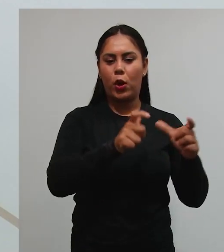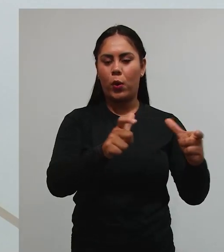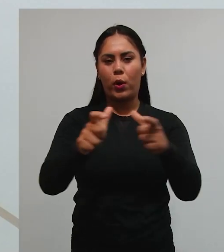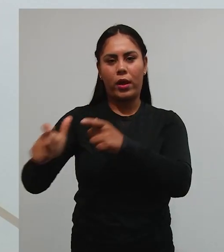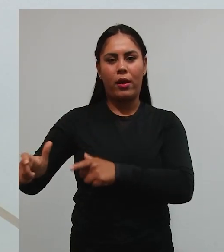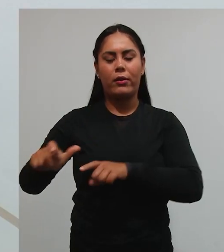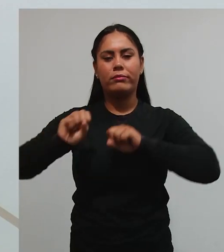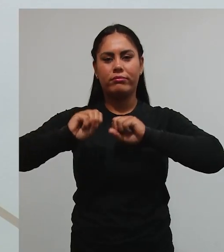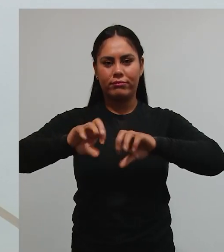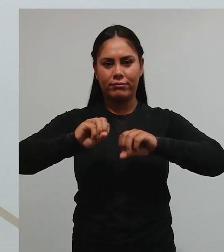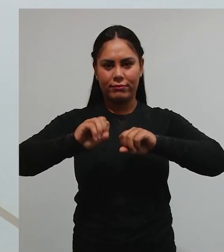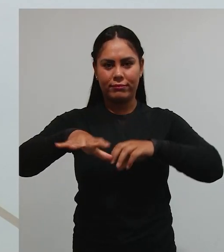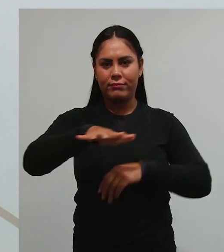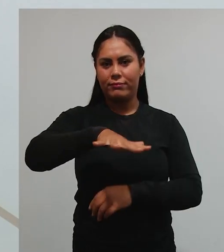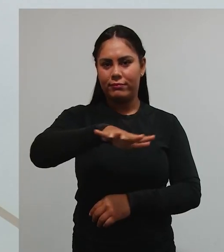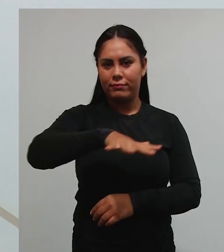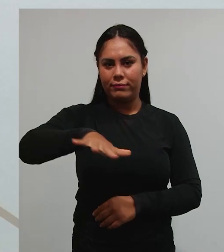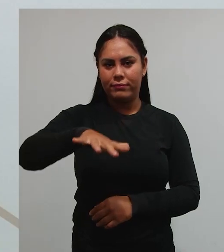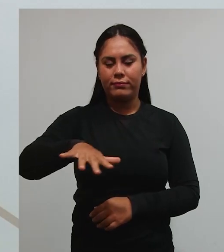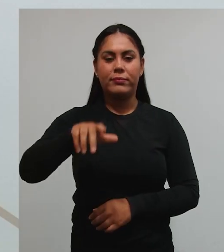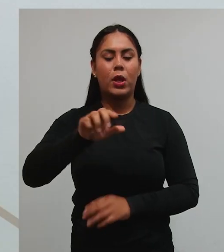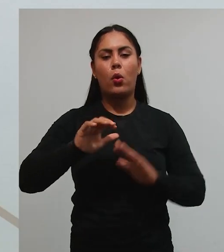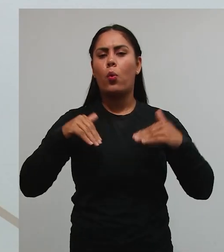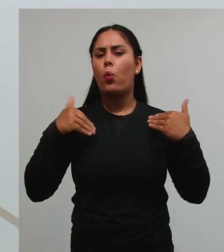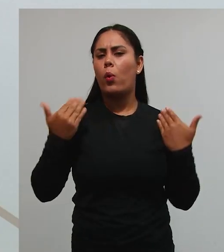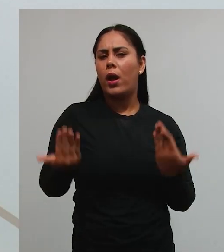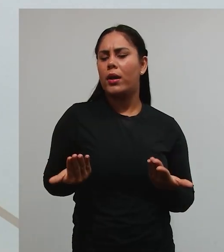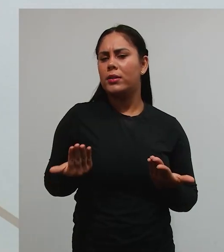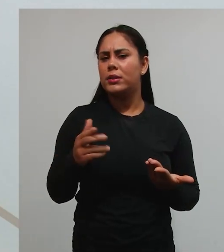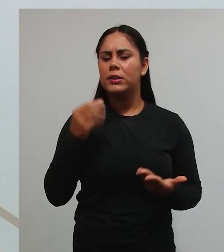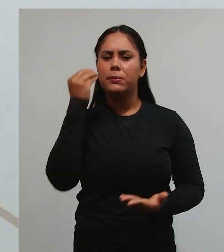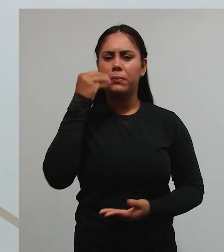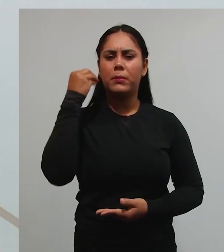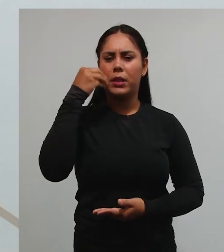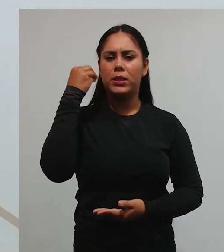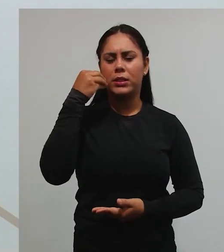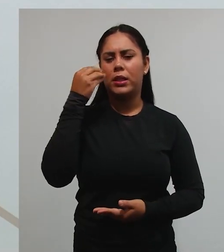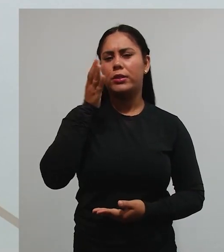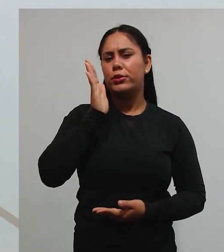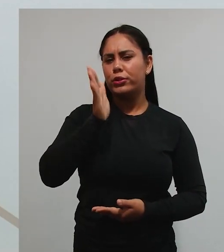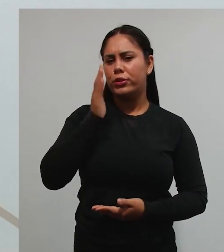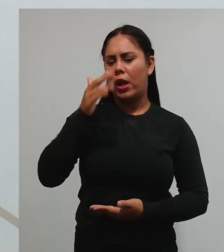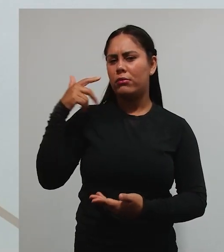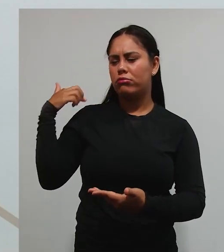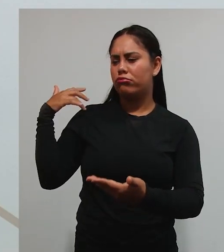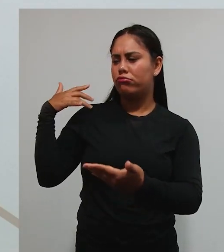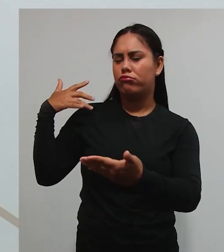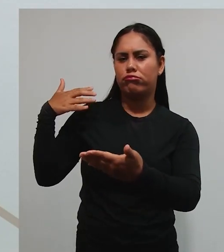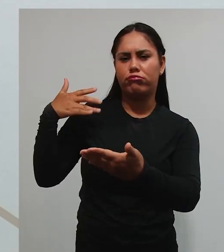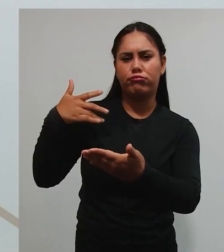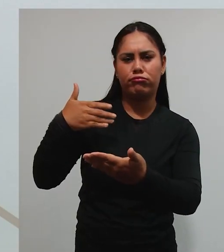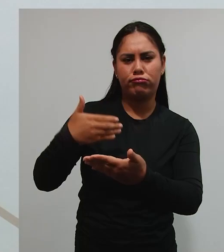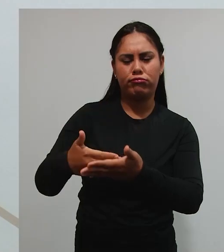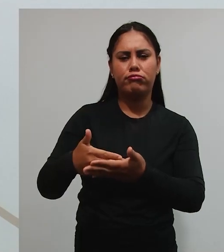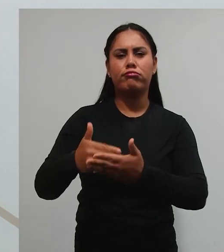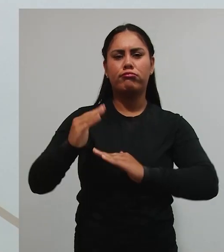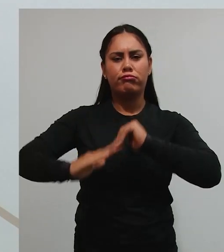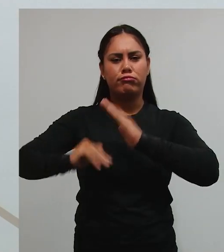né? Eu acho que na alfabetização mesmo, nada melhor do que você trabalhar dessa forma. você já atuou